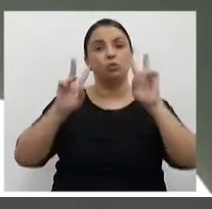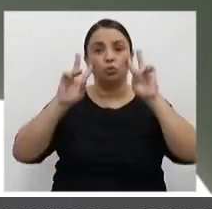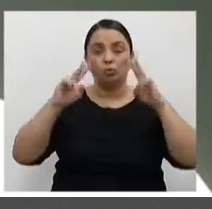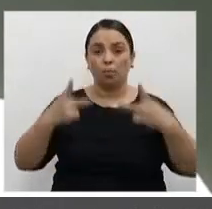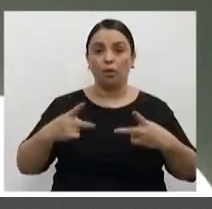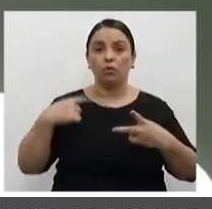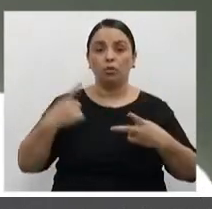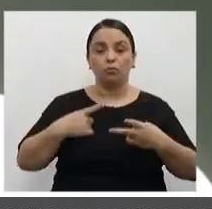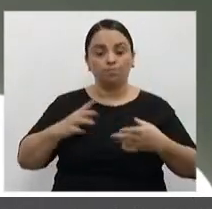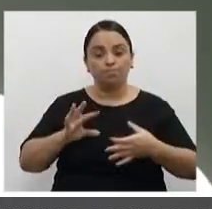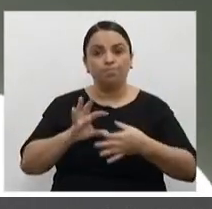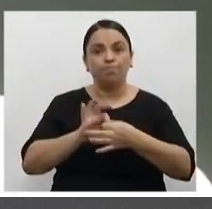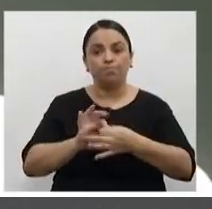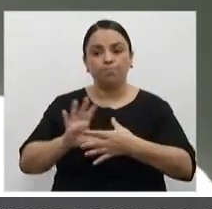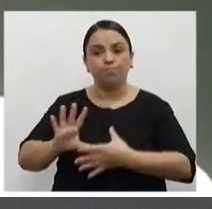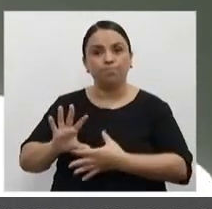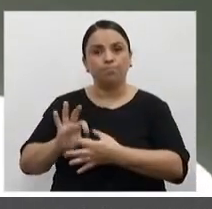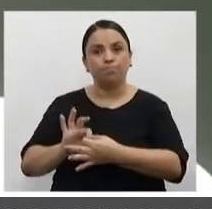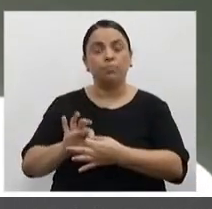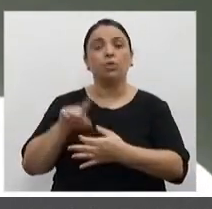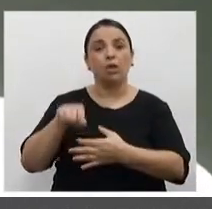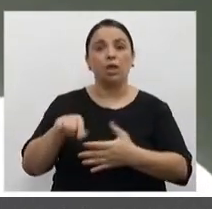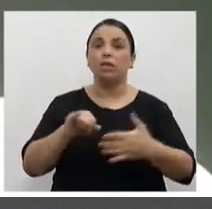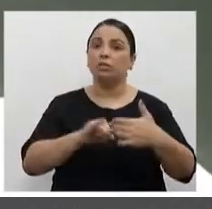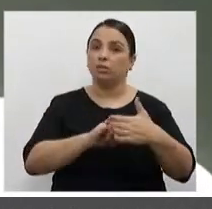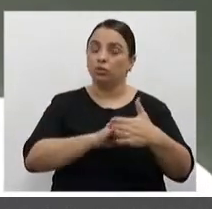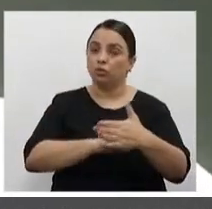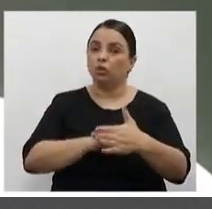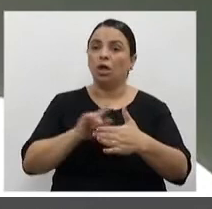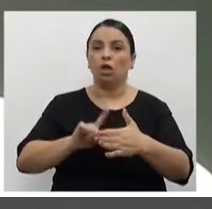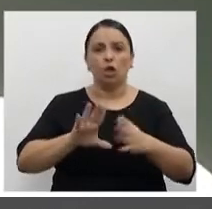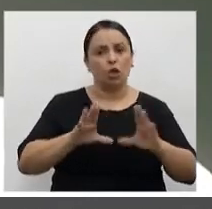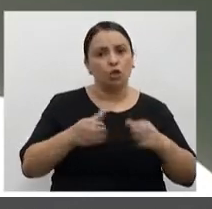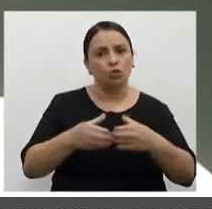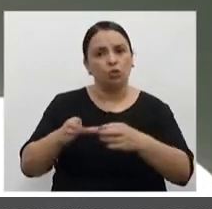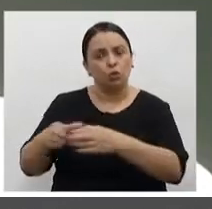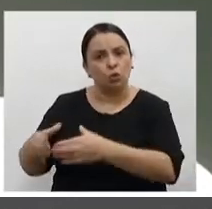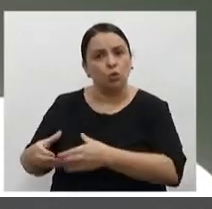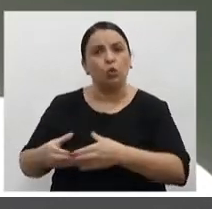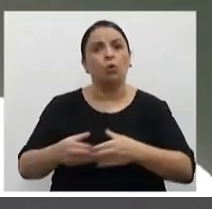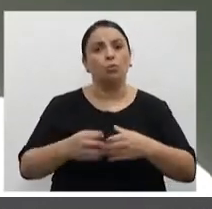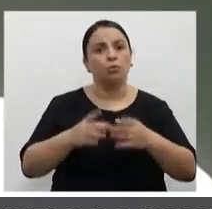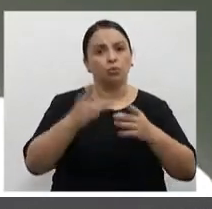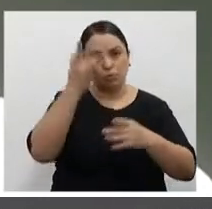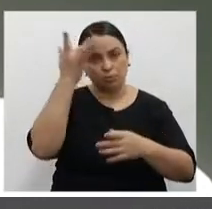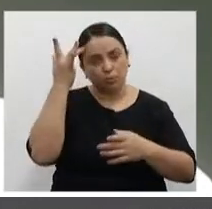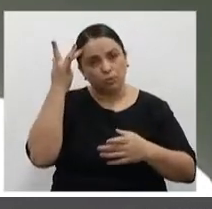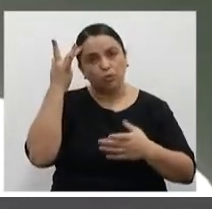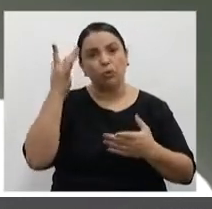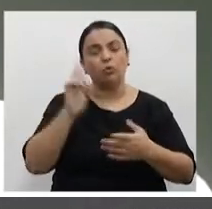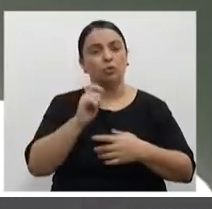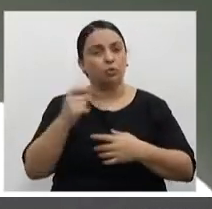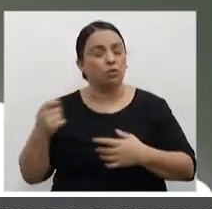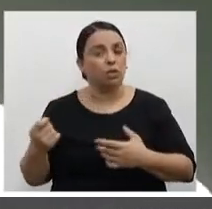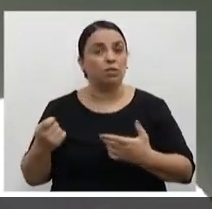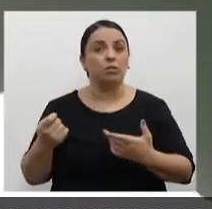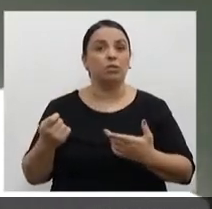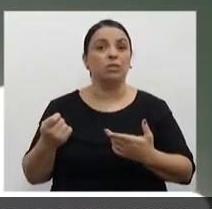entidades e acredito em sintonia também com o que prega a Comissão dos Direitos